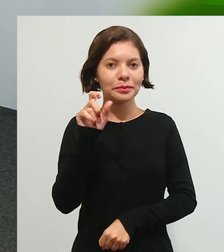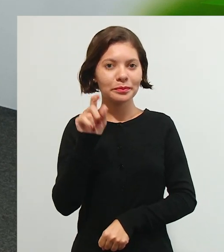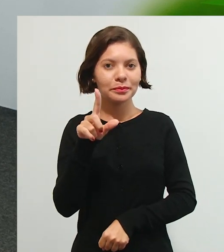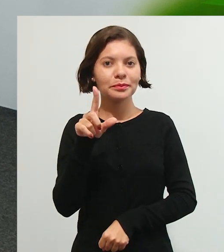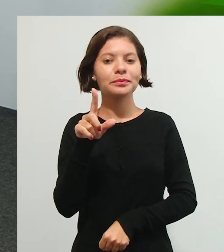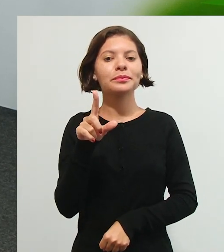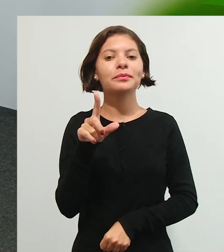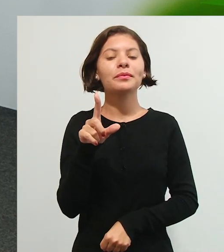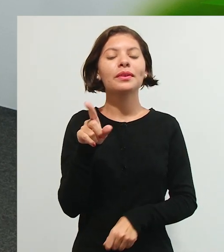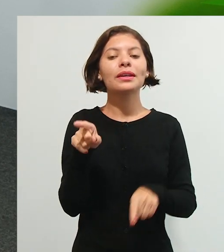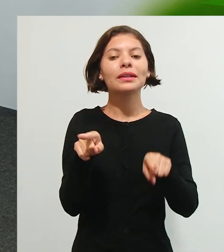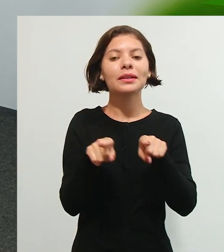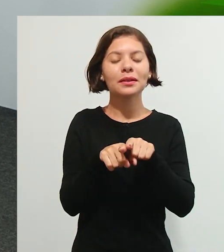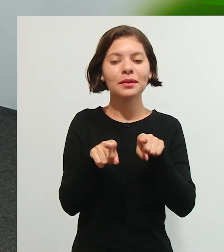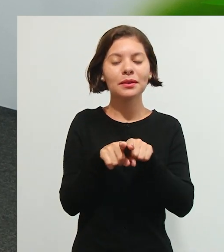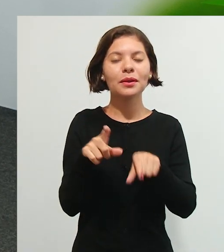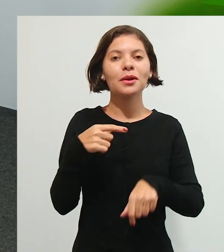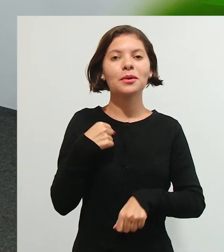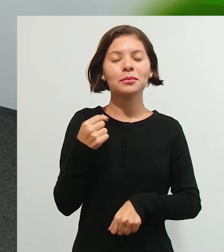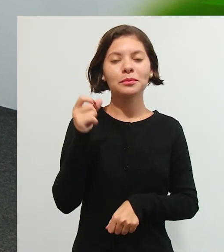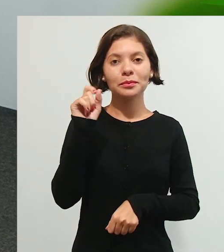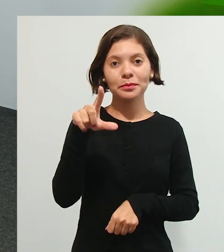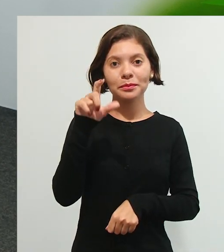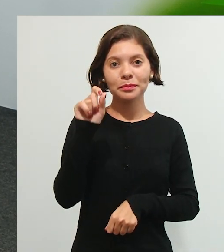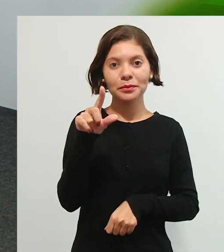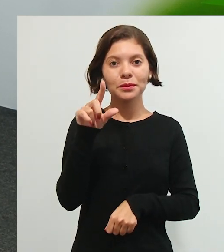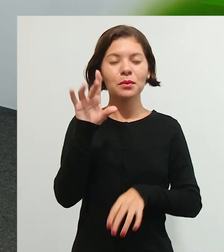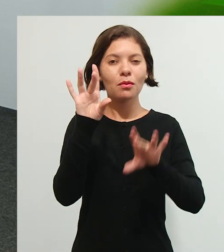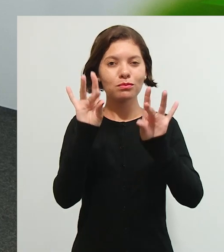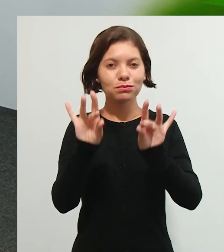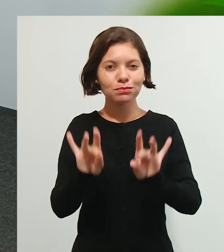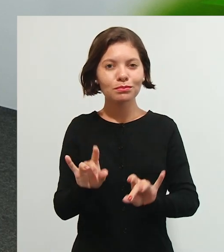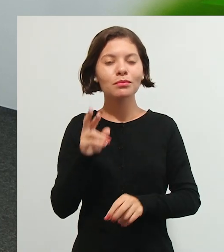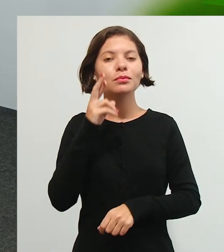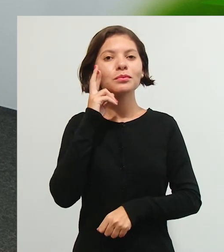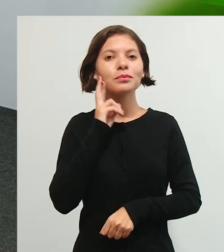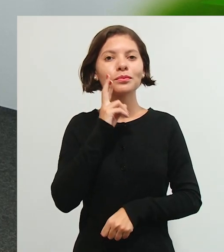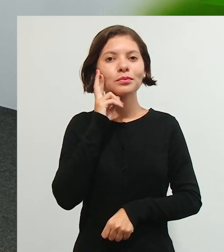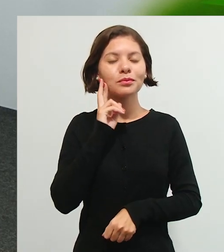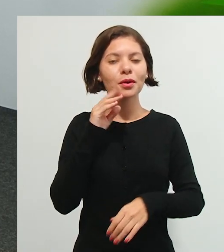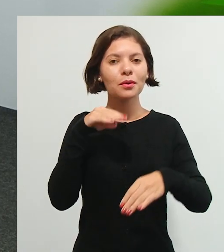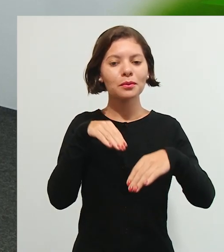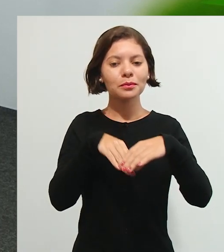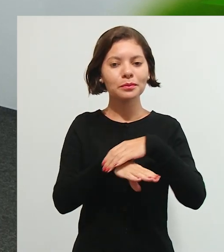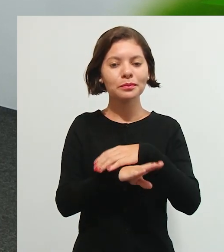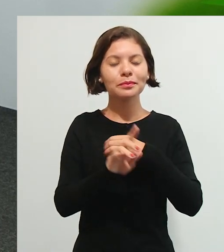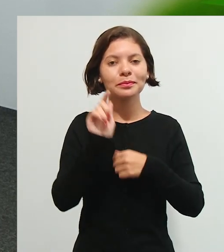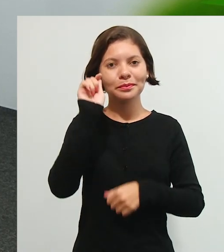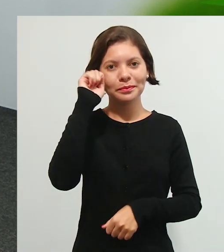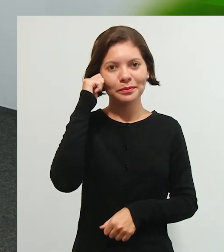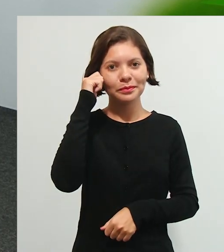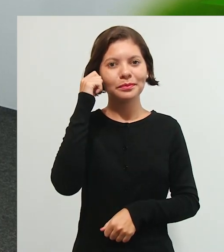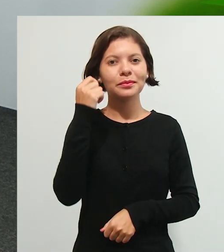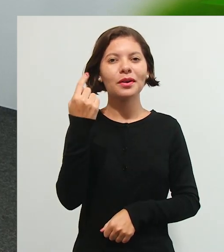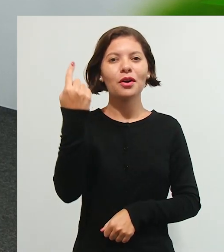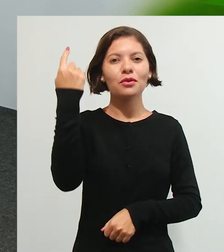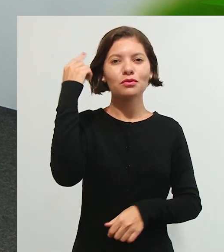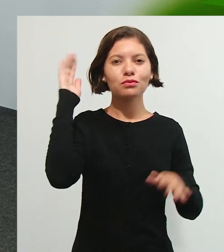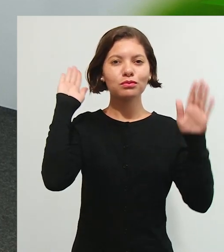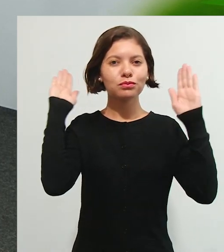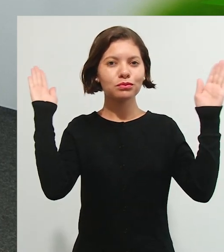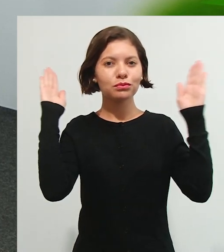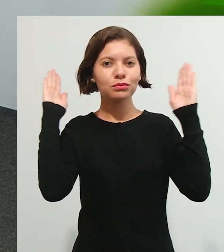escura uma camisa azul com detalhe rosa na manga e calçando uma sandália preta ao